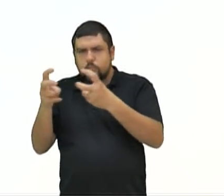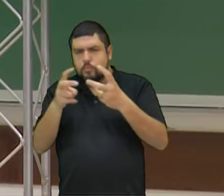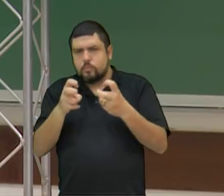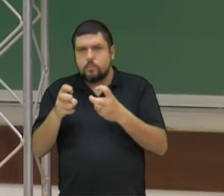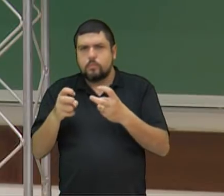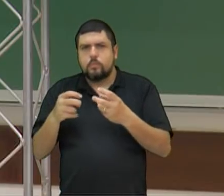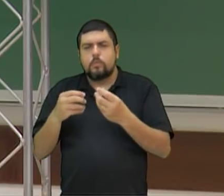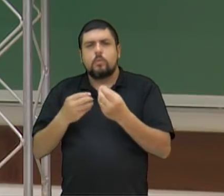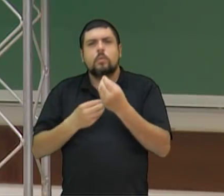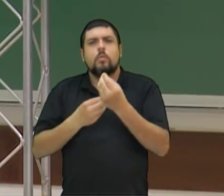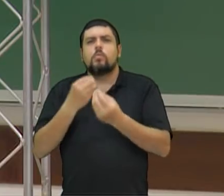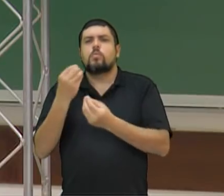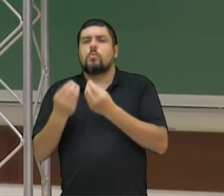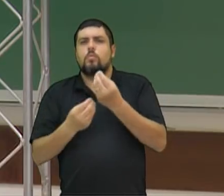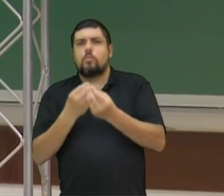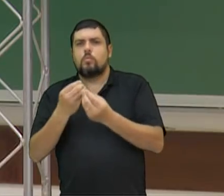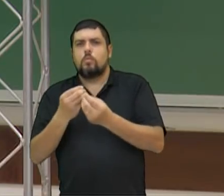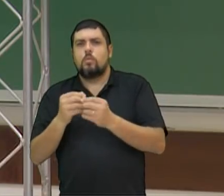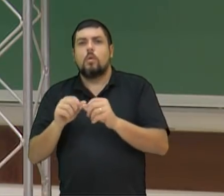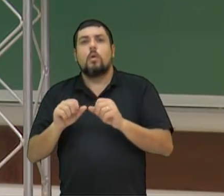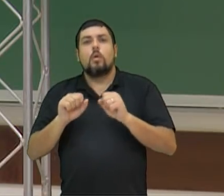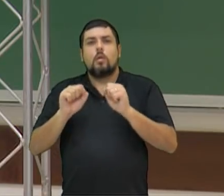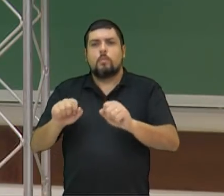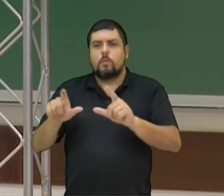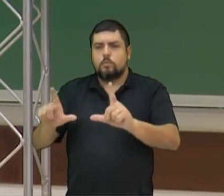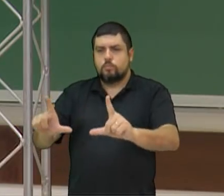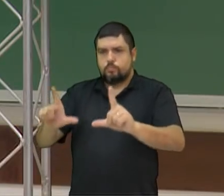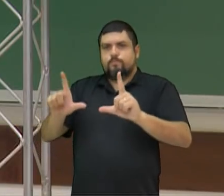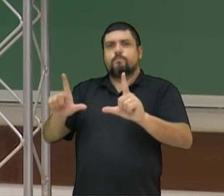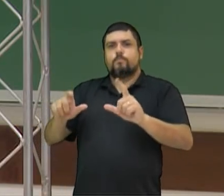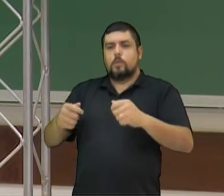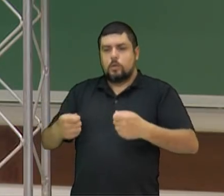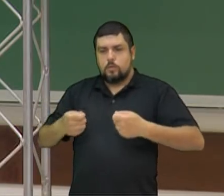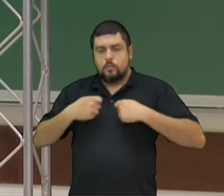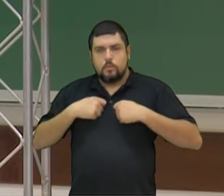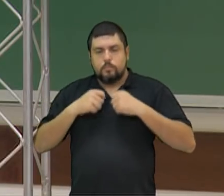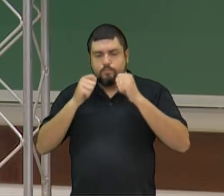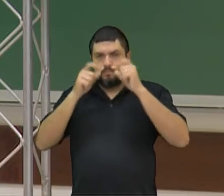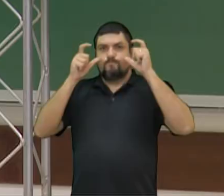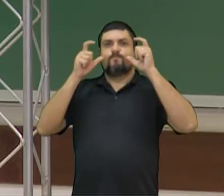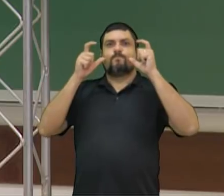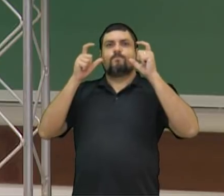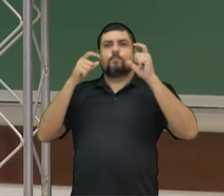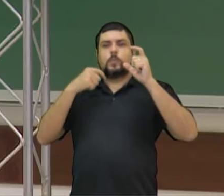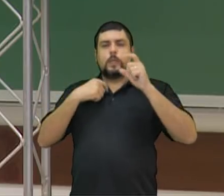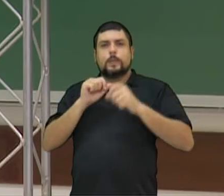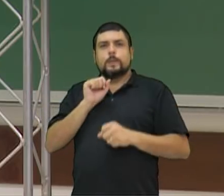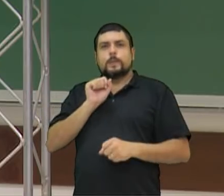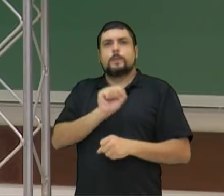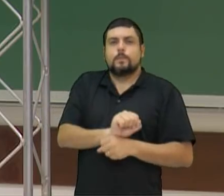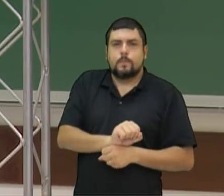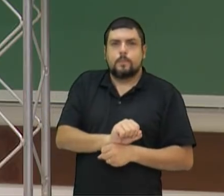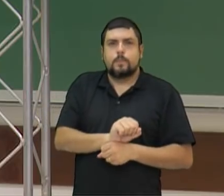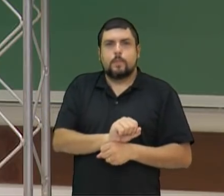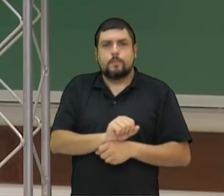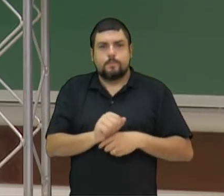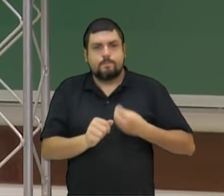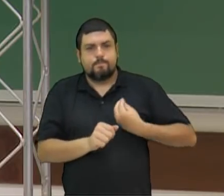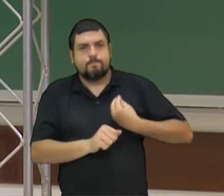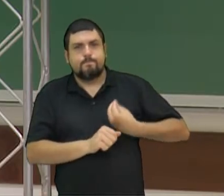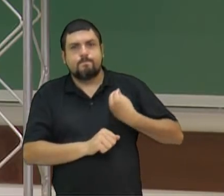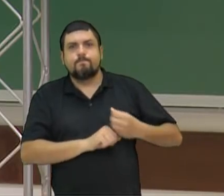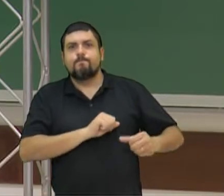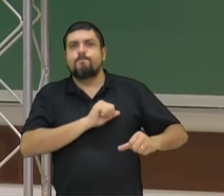pode estar sendo coibida de repetir essas atitudes que às vezes são consideradas erradas, né? Que às vezes são consideradas